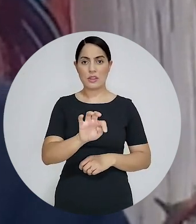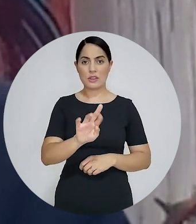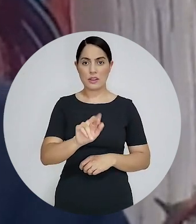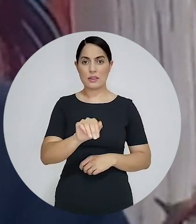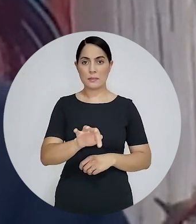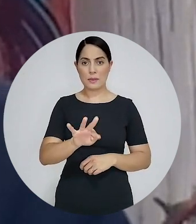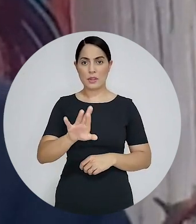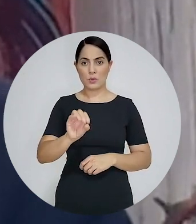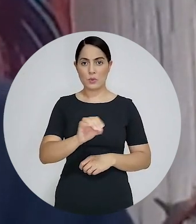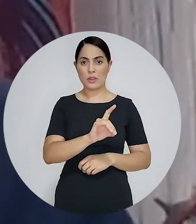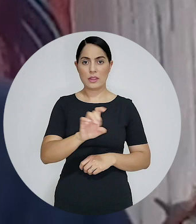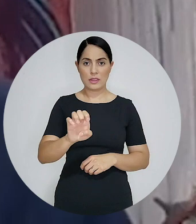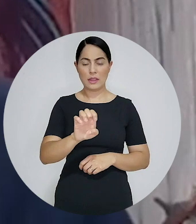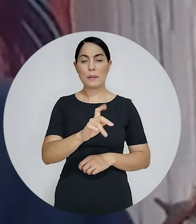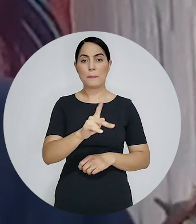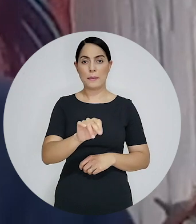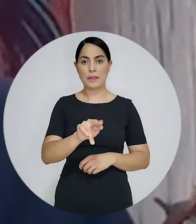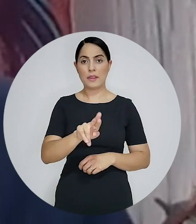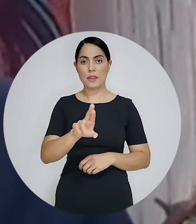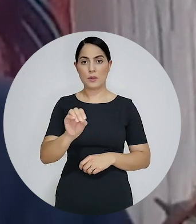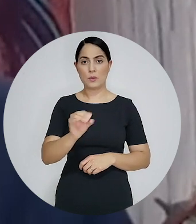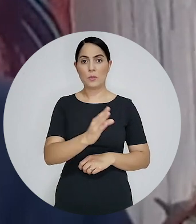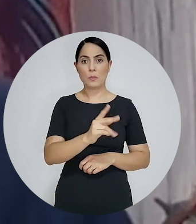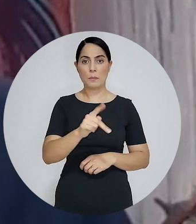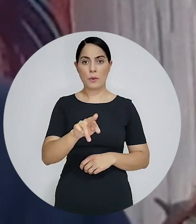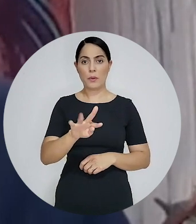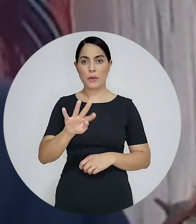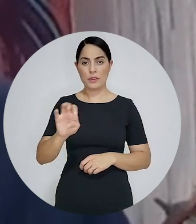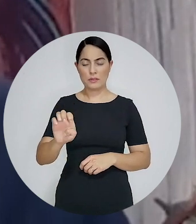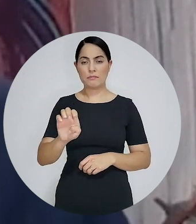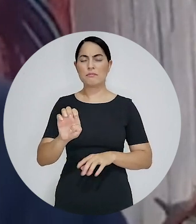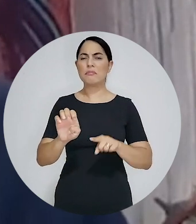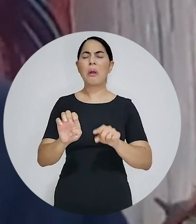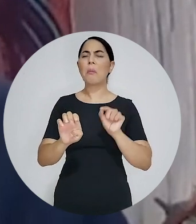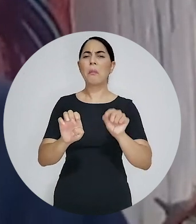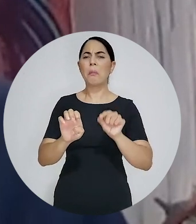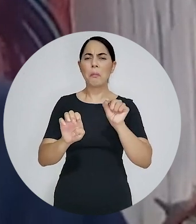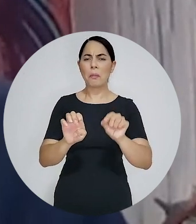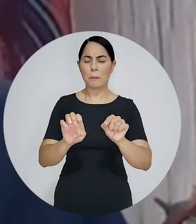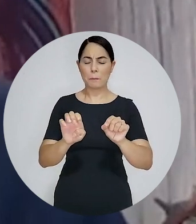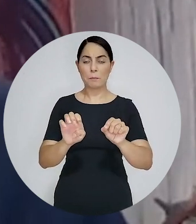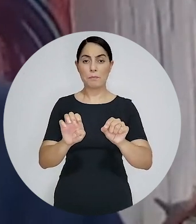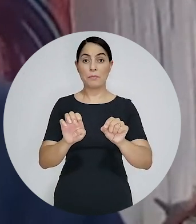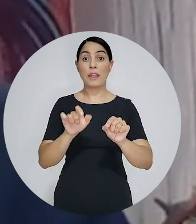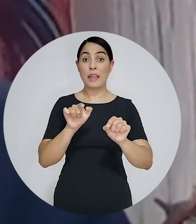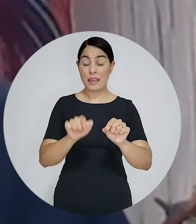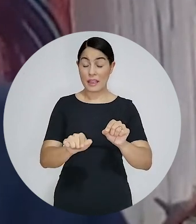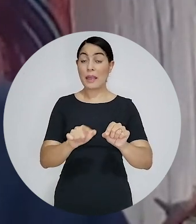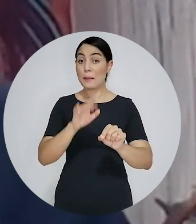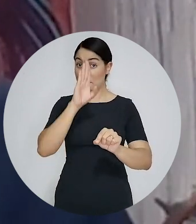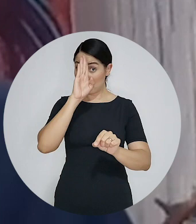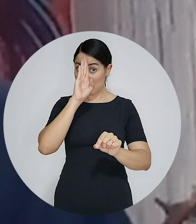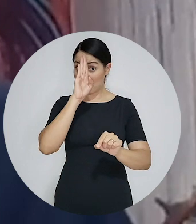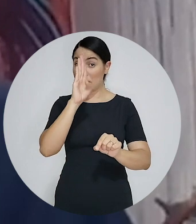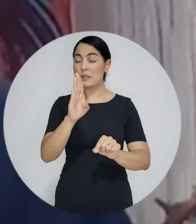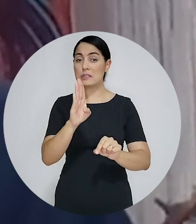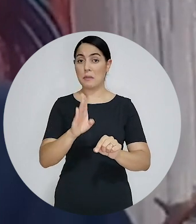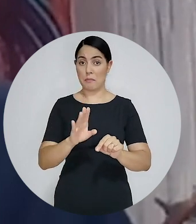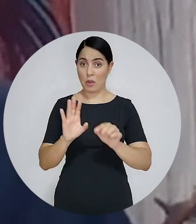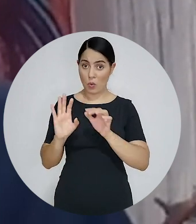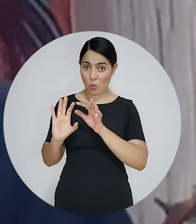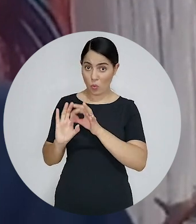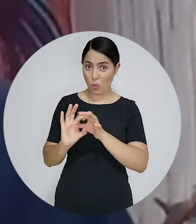de pequeno porte. Bem, a intenção, vamos dizer assim, o moto principal